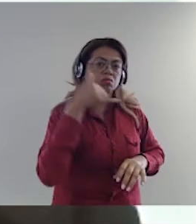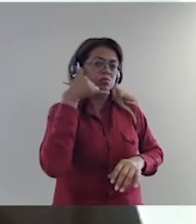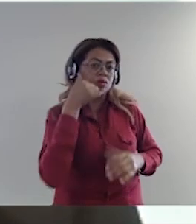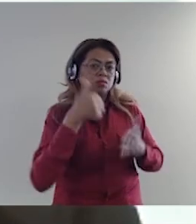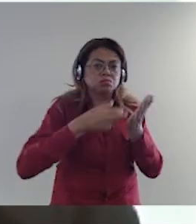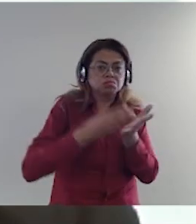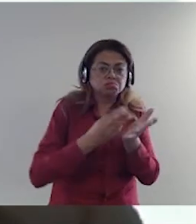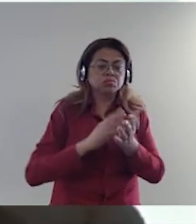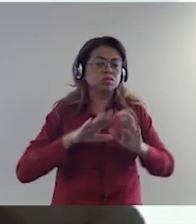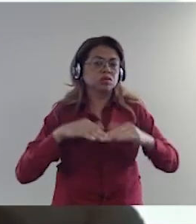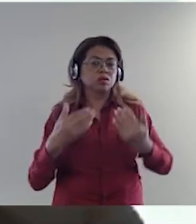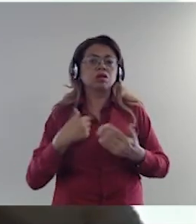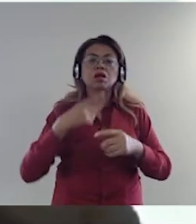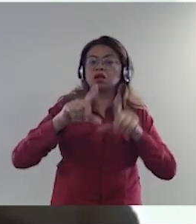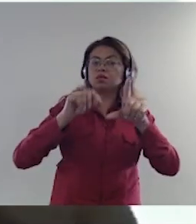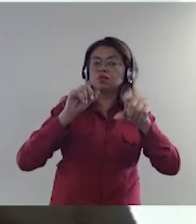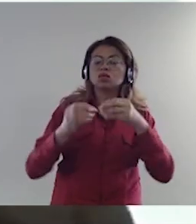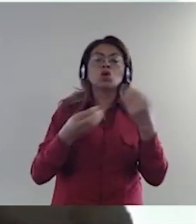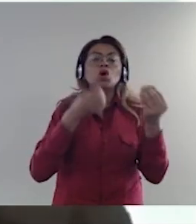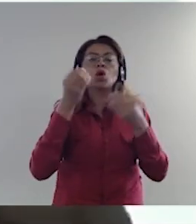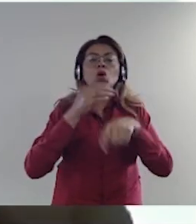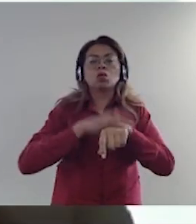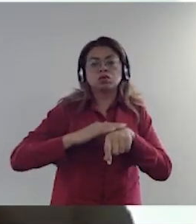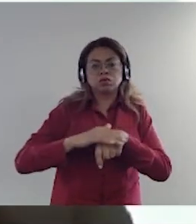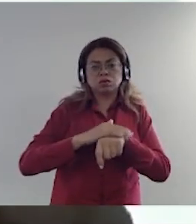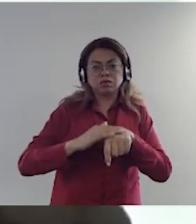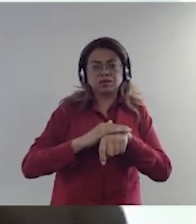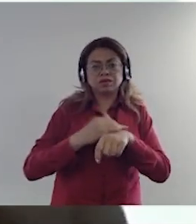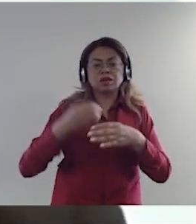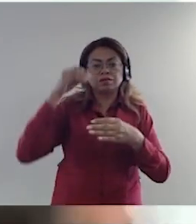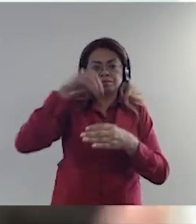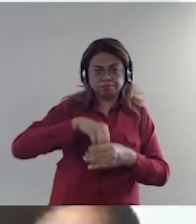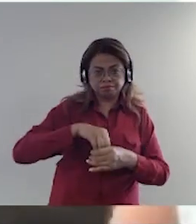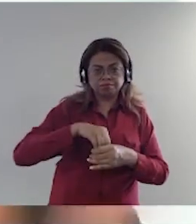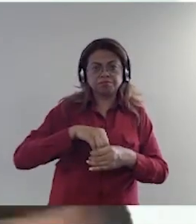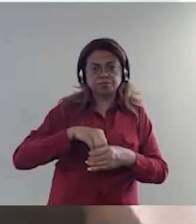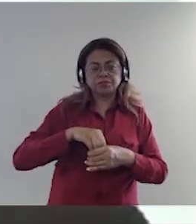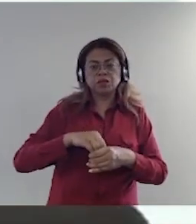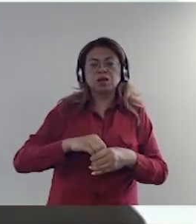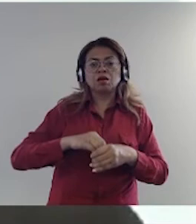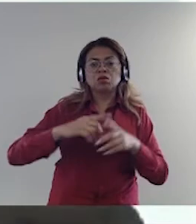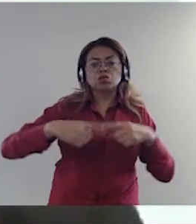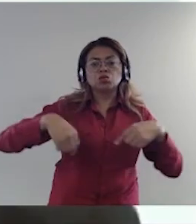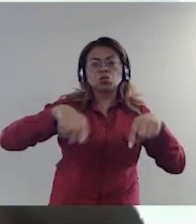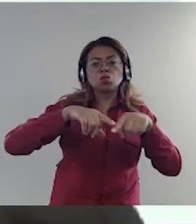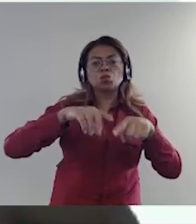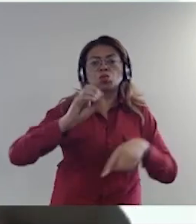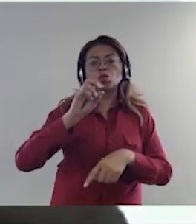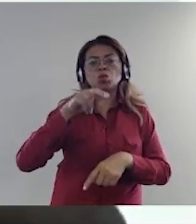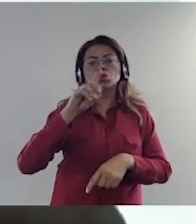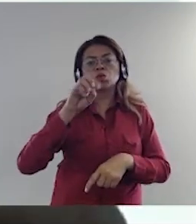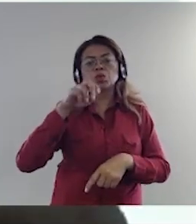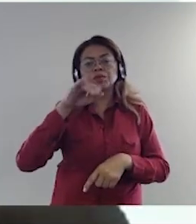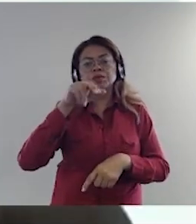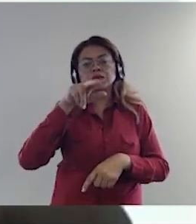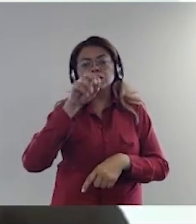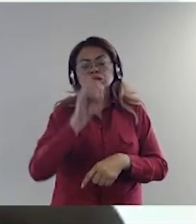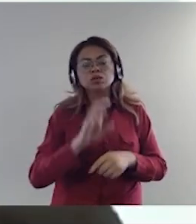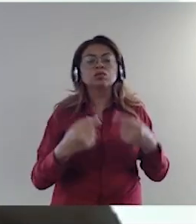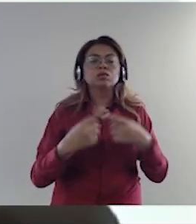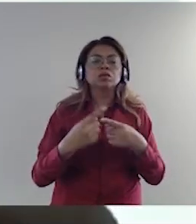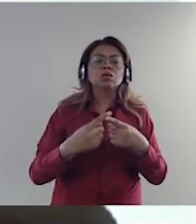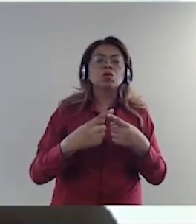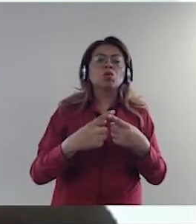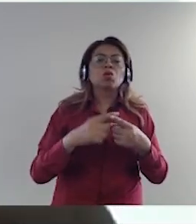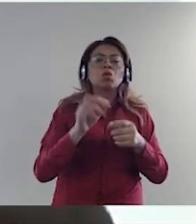administrador do condomínio de propriedade, né? E, inclusive, essa é uma das críticas que se faz nessa imposição do